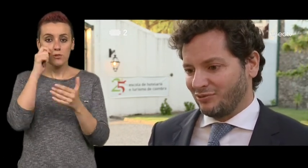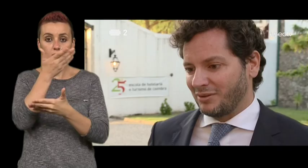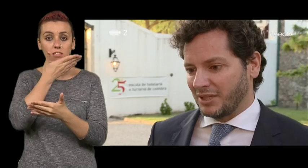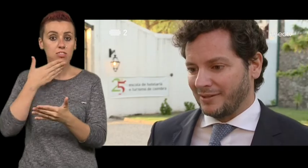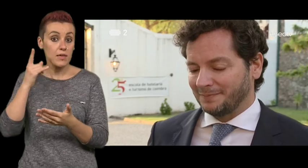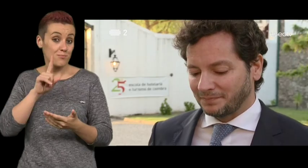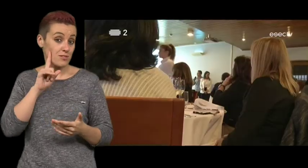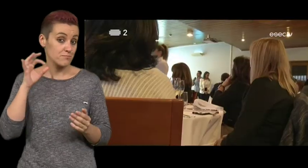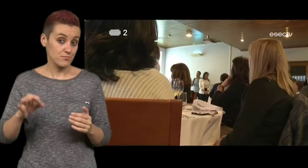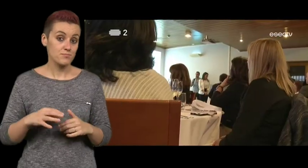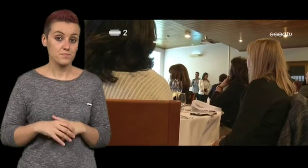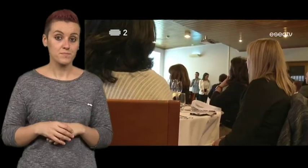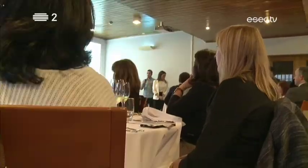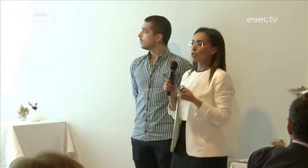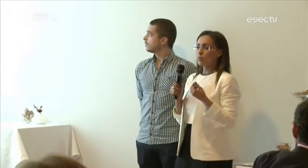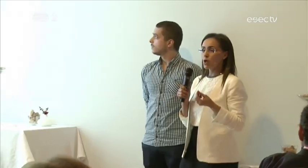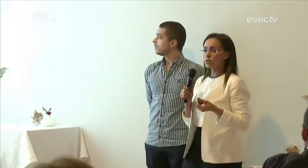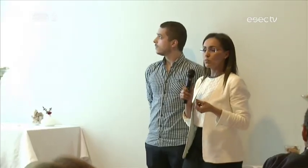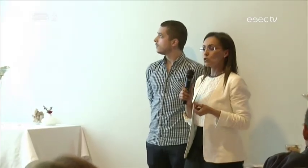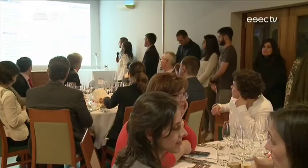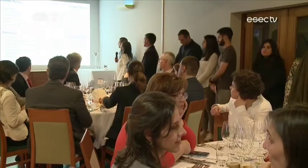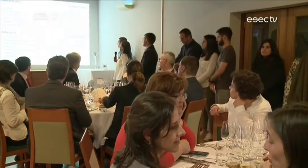turistas que é fundamental.